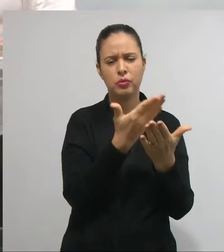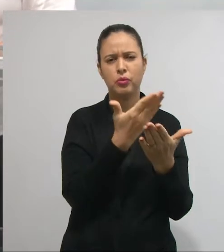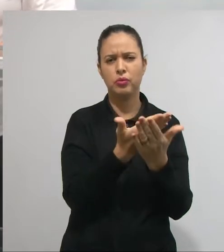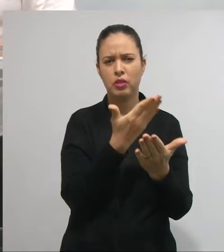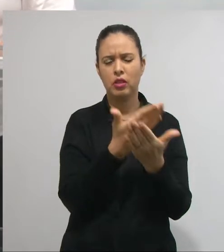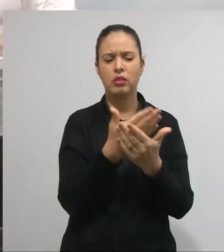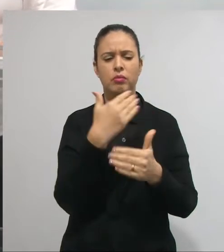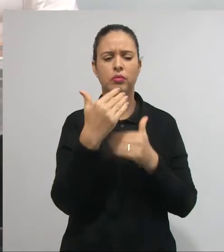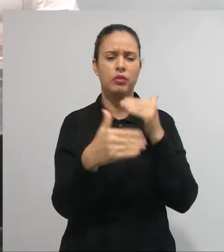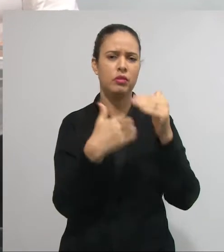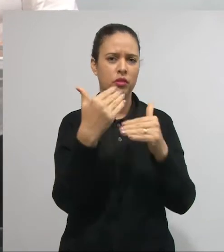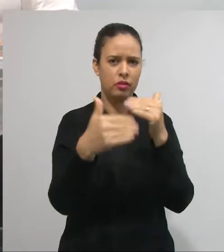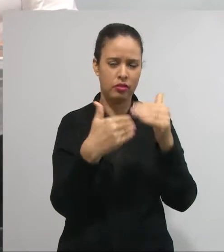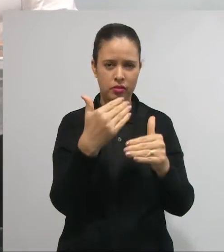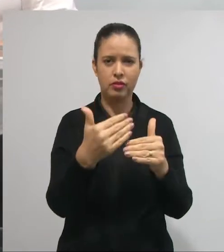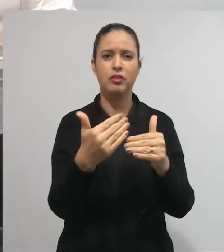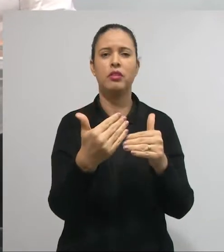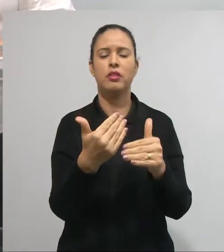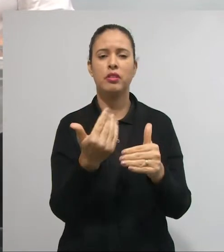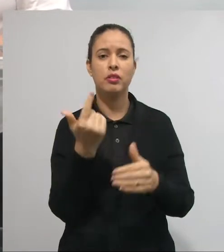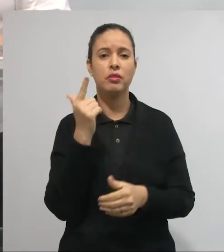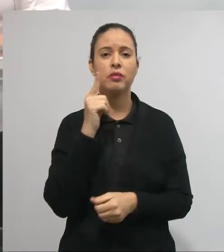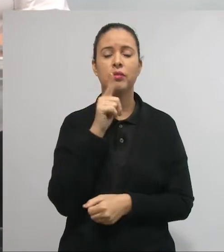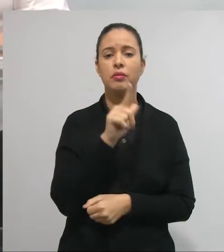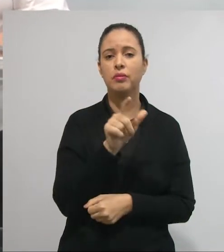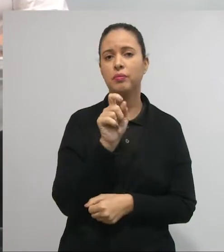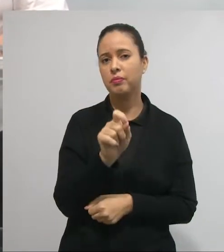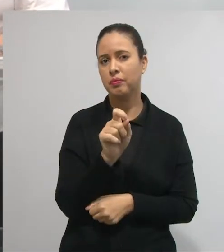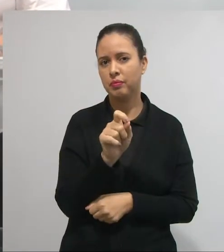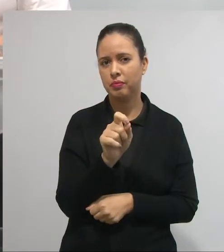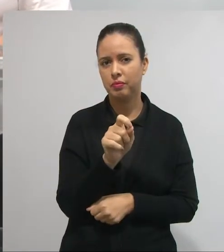se desenvolveram e foram